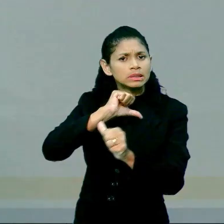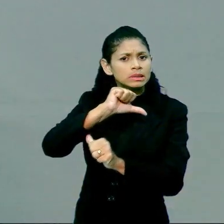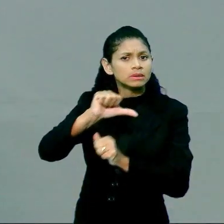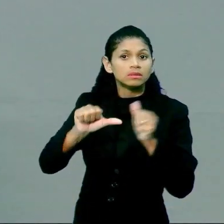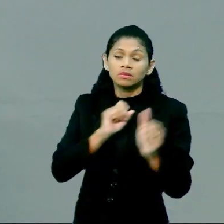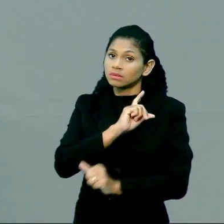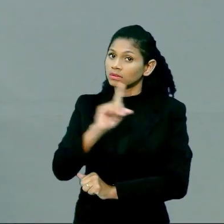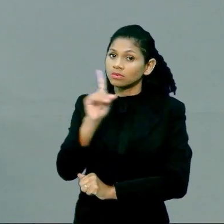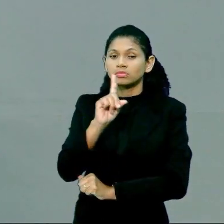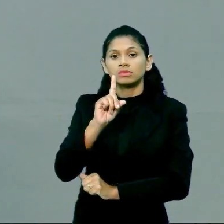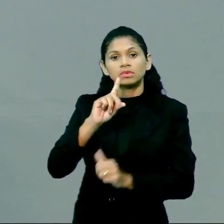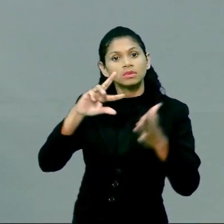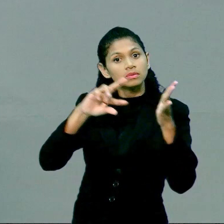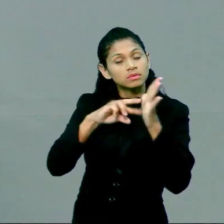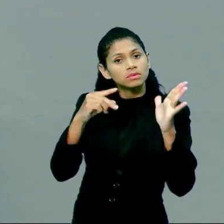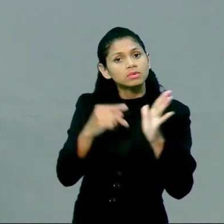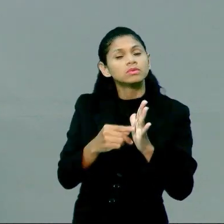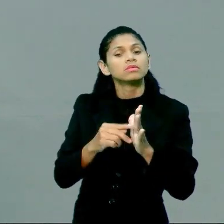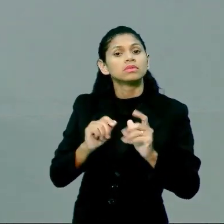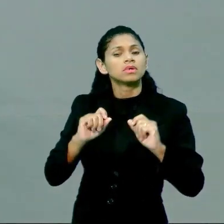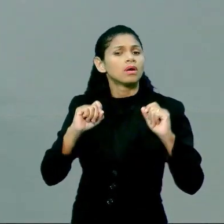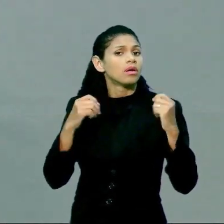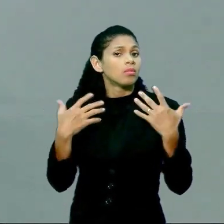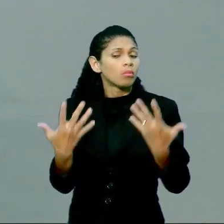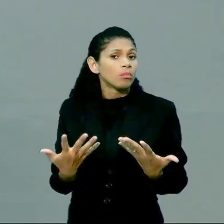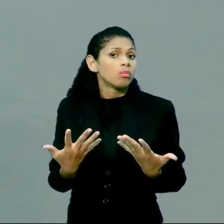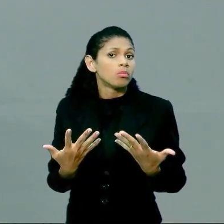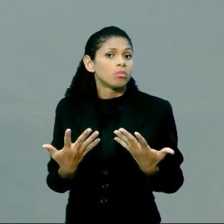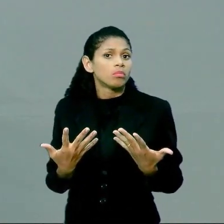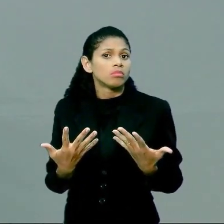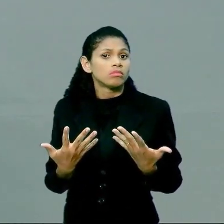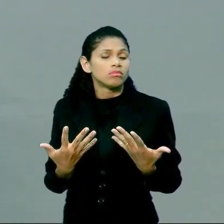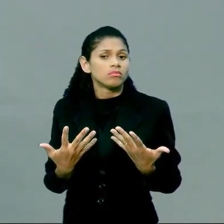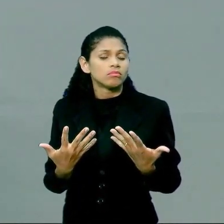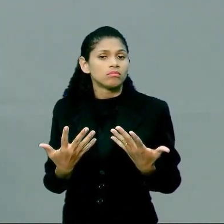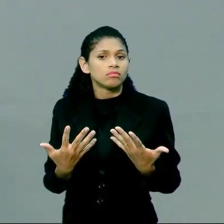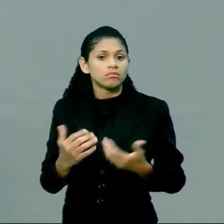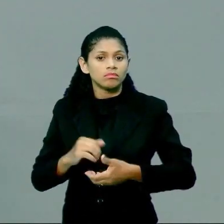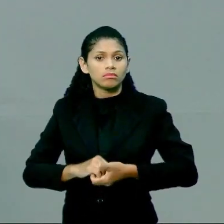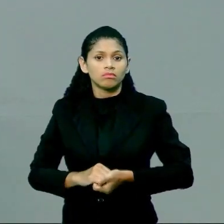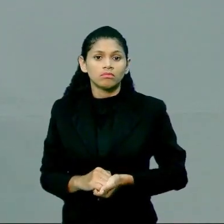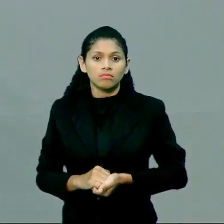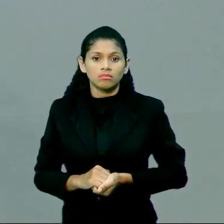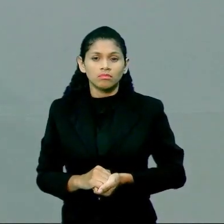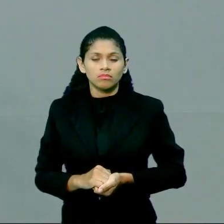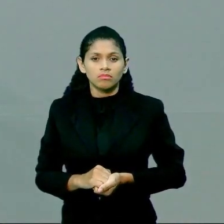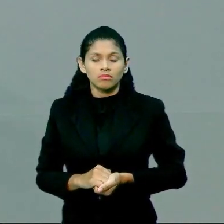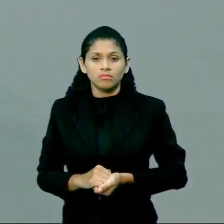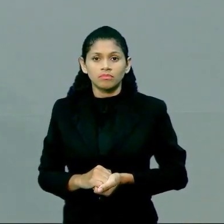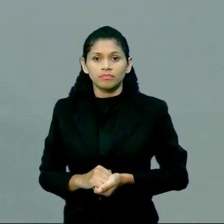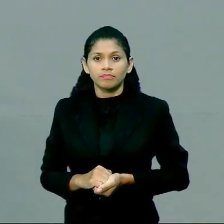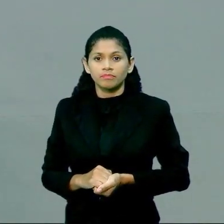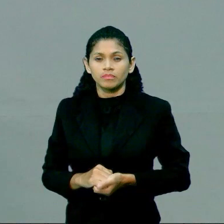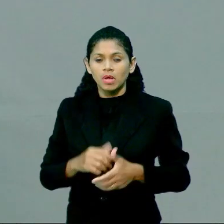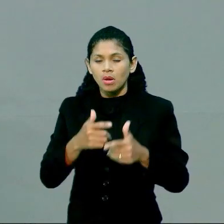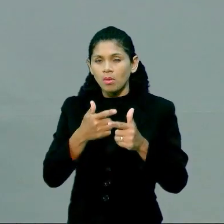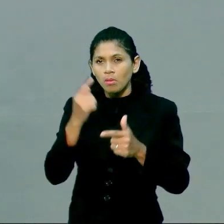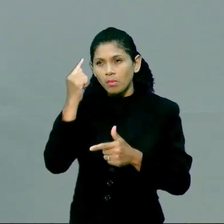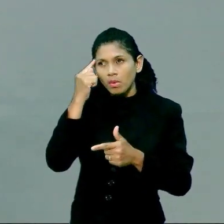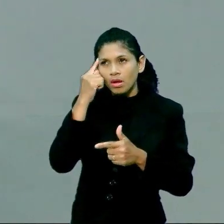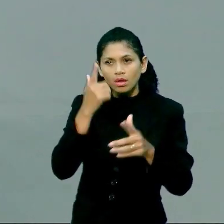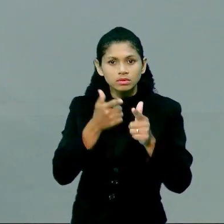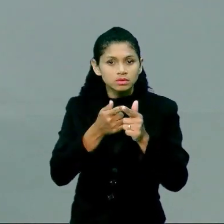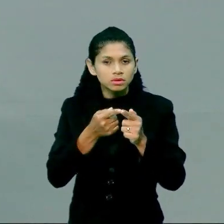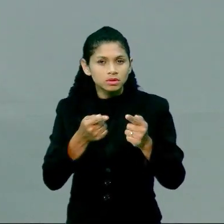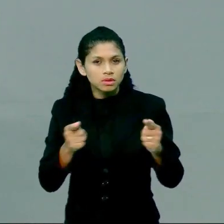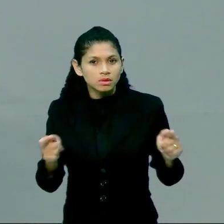que eu destaco aí? Alteração gramatical. Fique com essa palavra. Sentido, gramática.